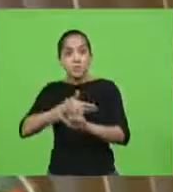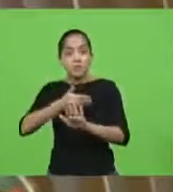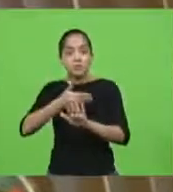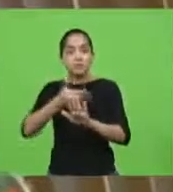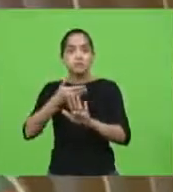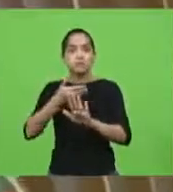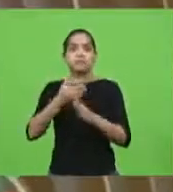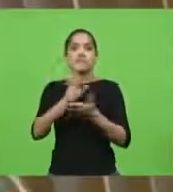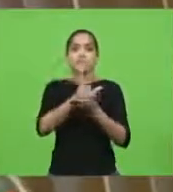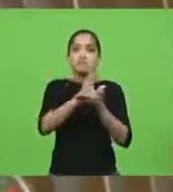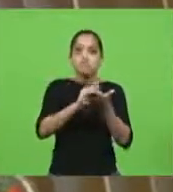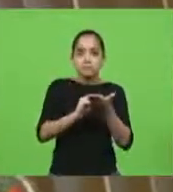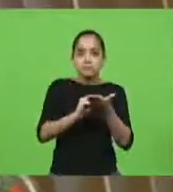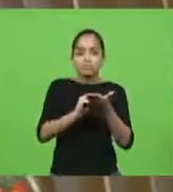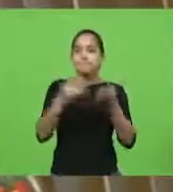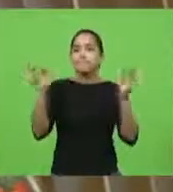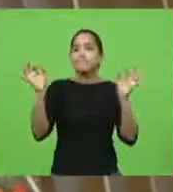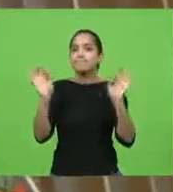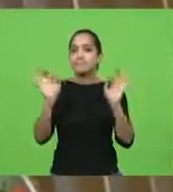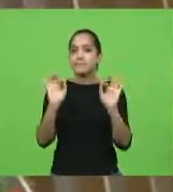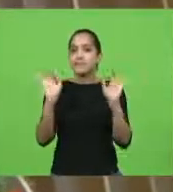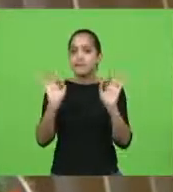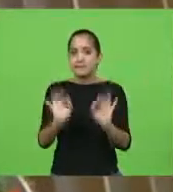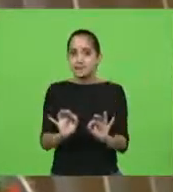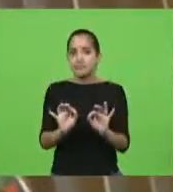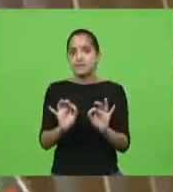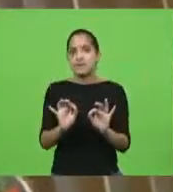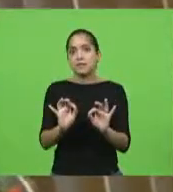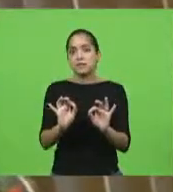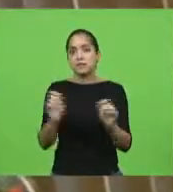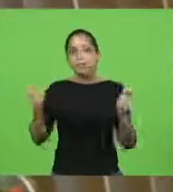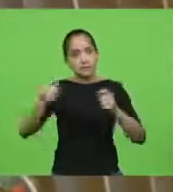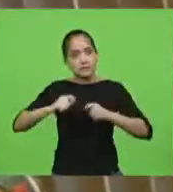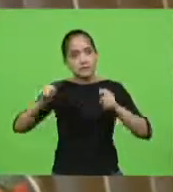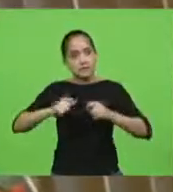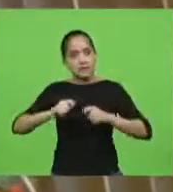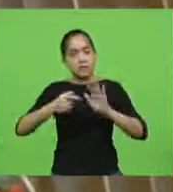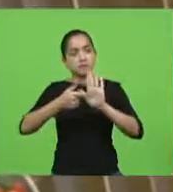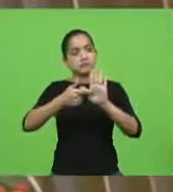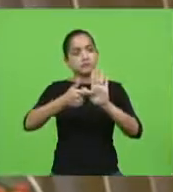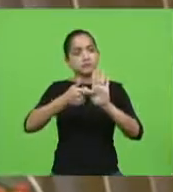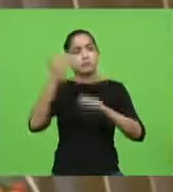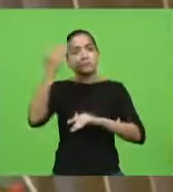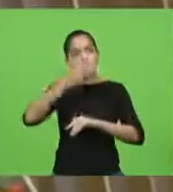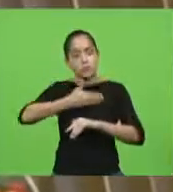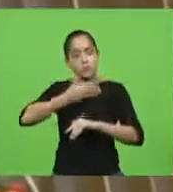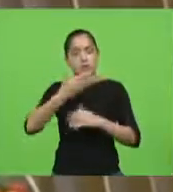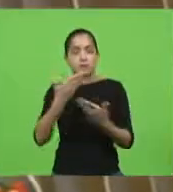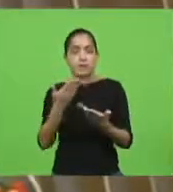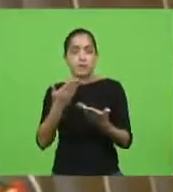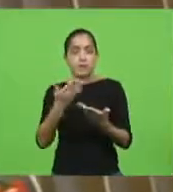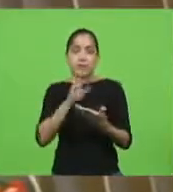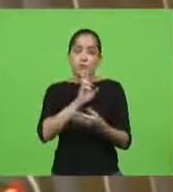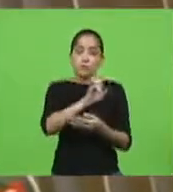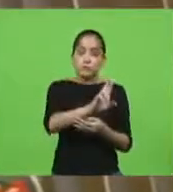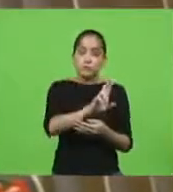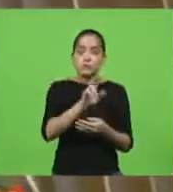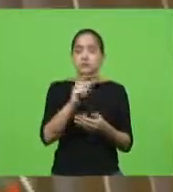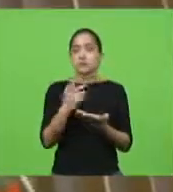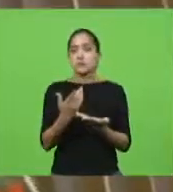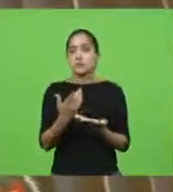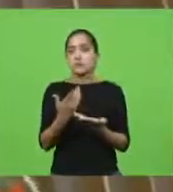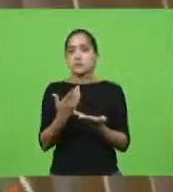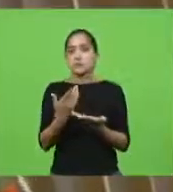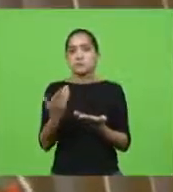de colegiado, ele funciona sim. Ele funciona, os números estão aí para comprovar. E quanto aos resultados, eu acho que não